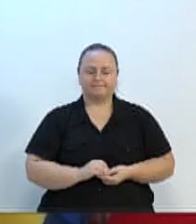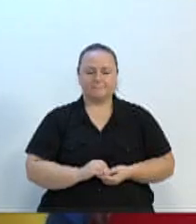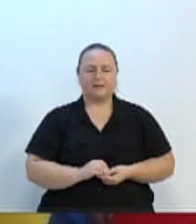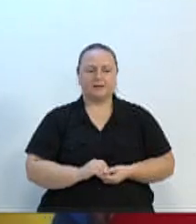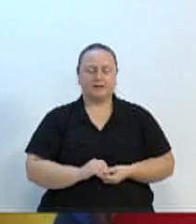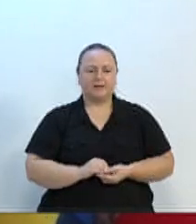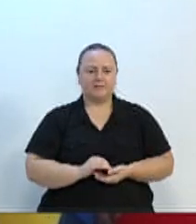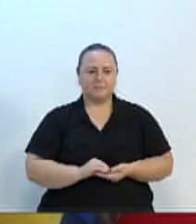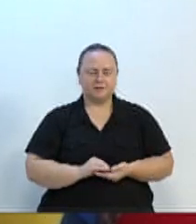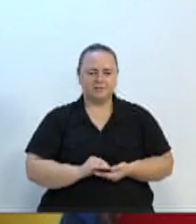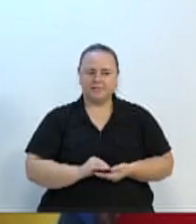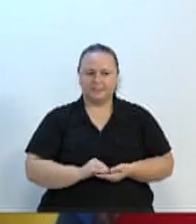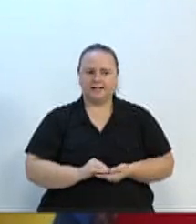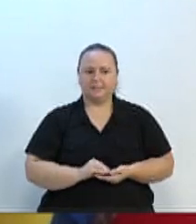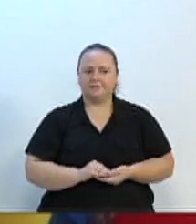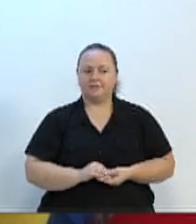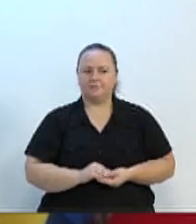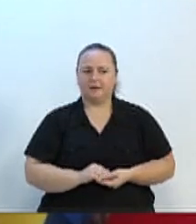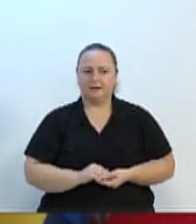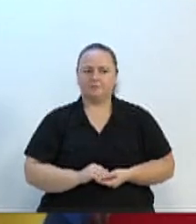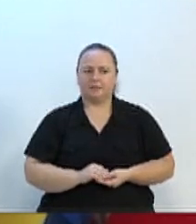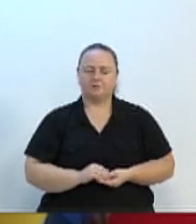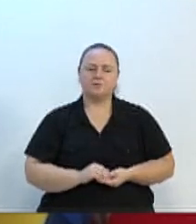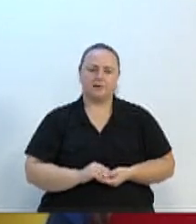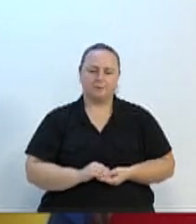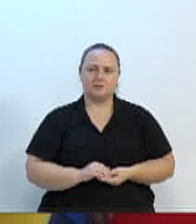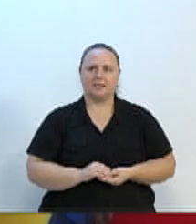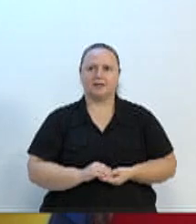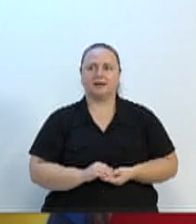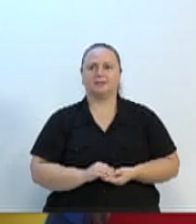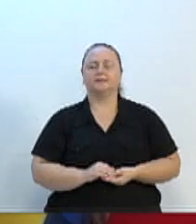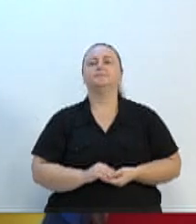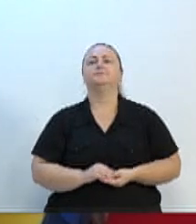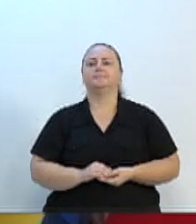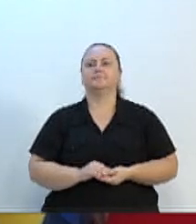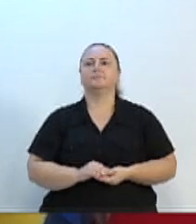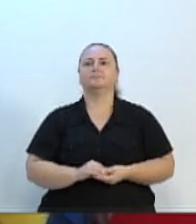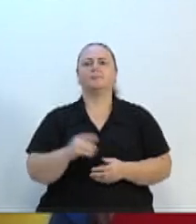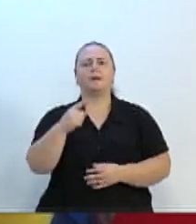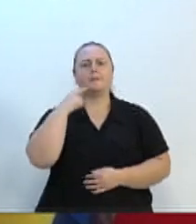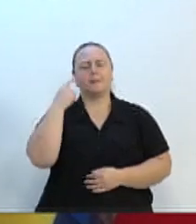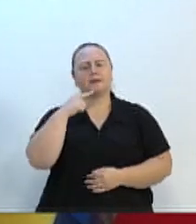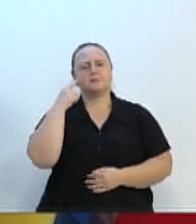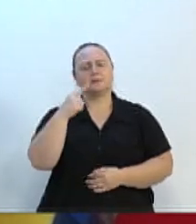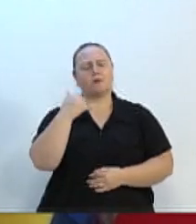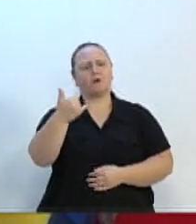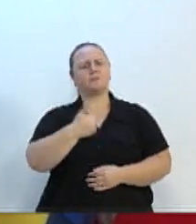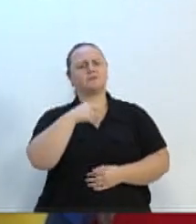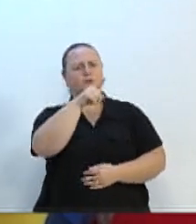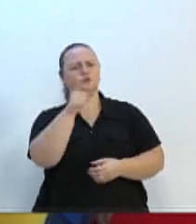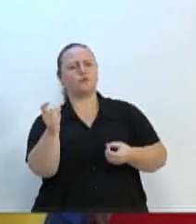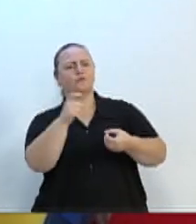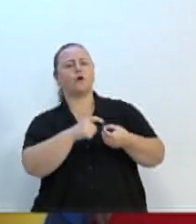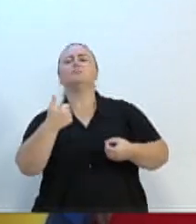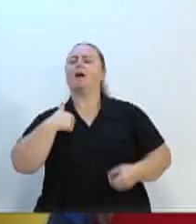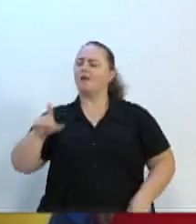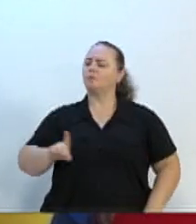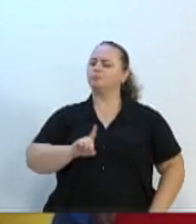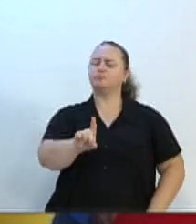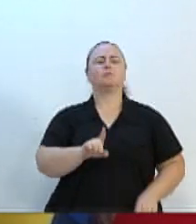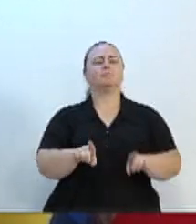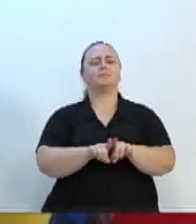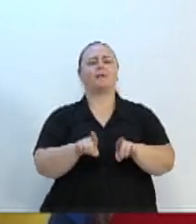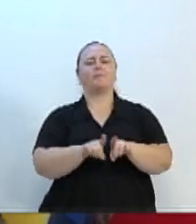Presidente Marcelo, disseram que o senhor ia voltar e eu voltei também. Enquanto o senhor